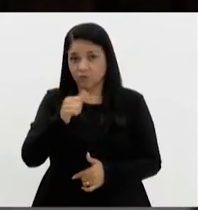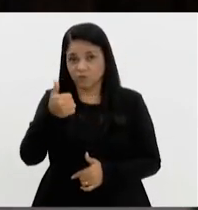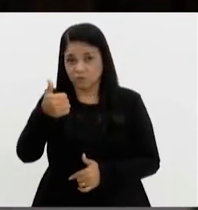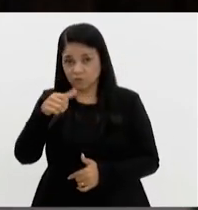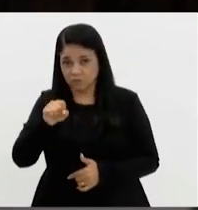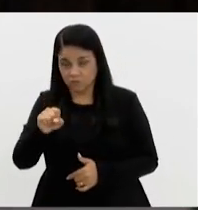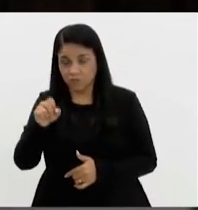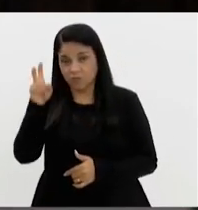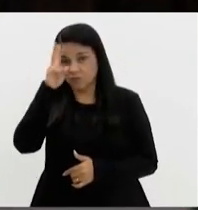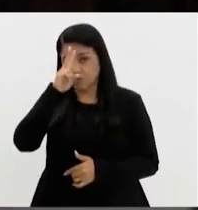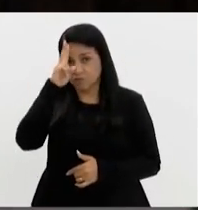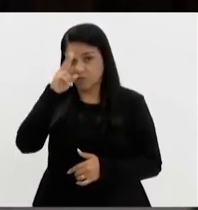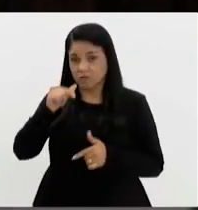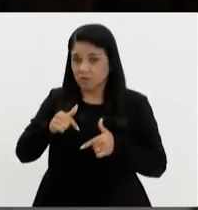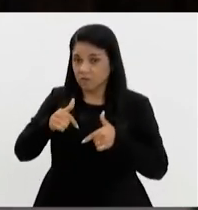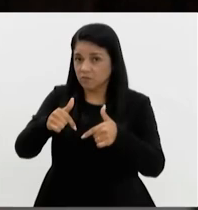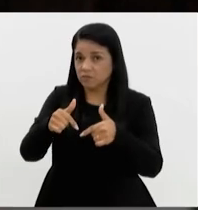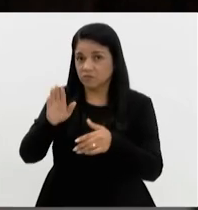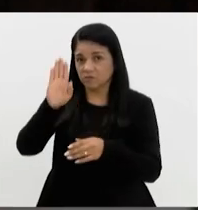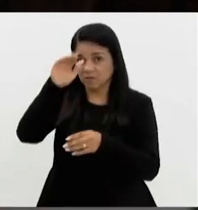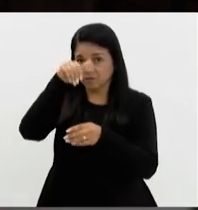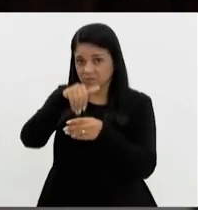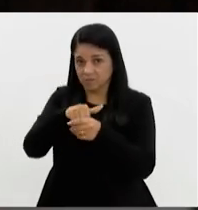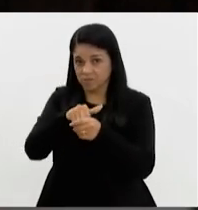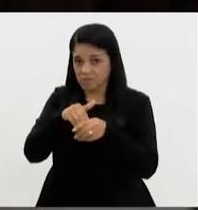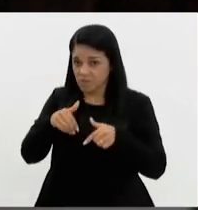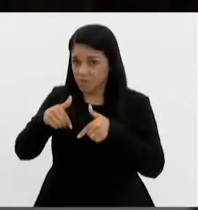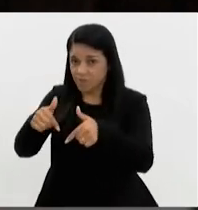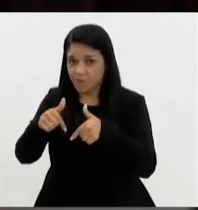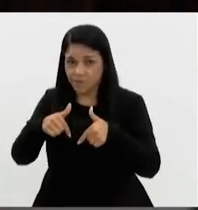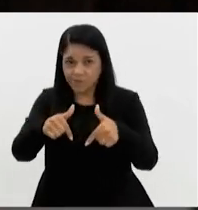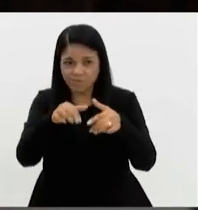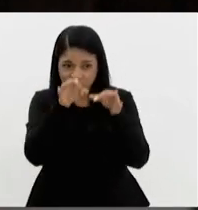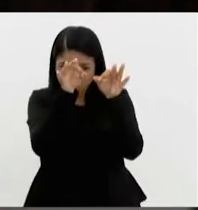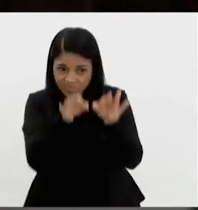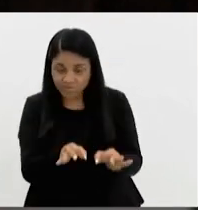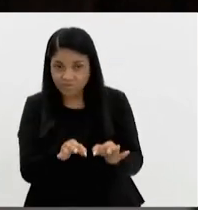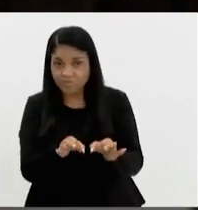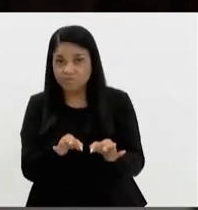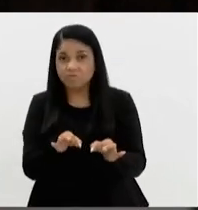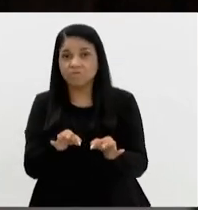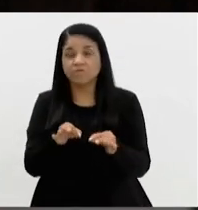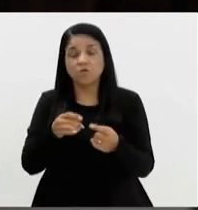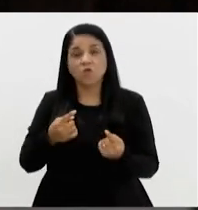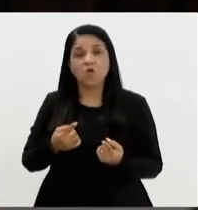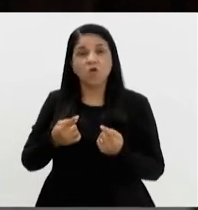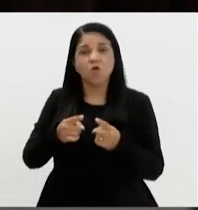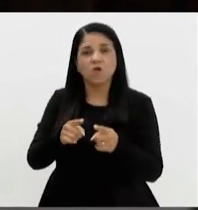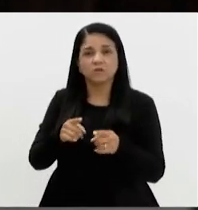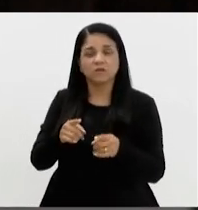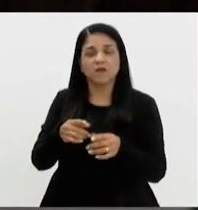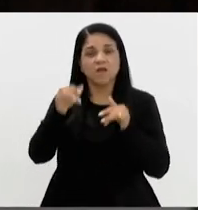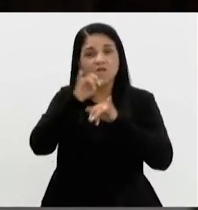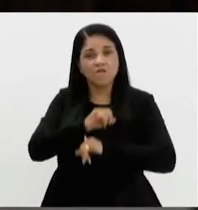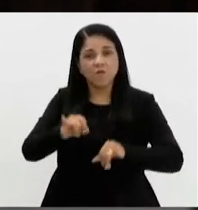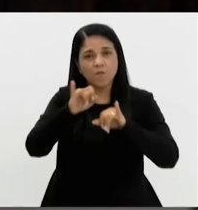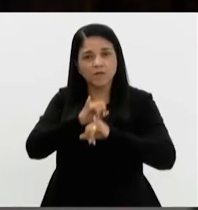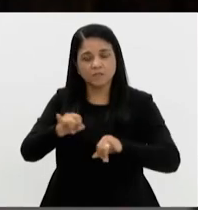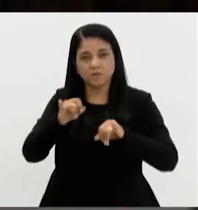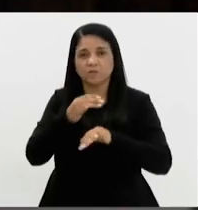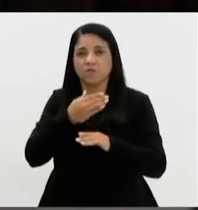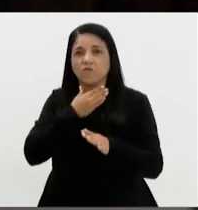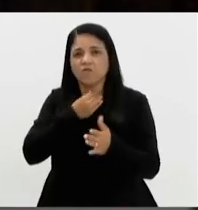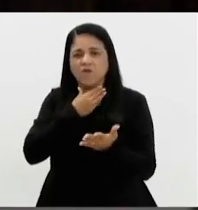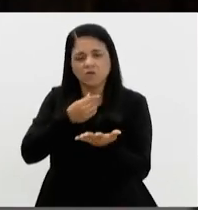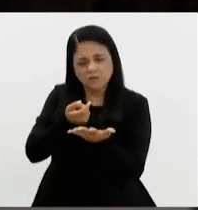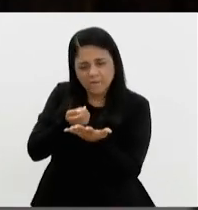da atuação nas eleições tem atuado de maneira cada vez mais assertiva no combate a essa desinformação que contamina e